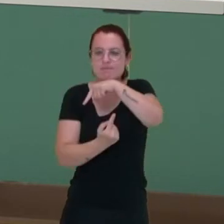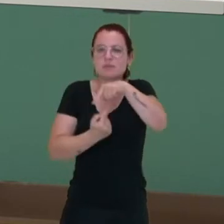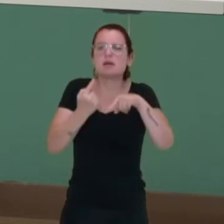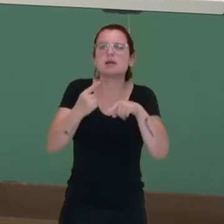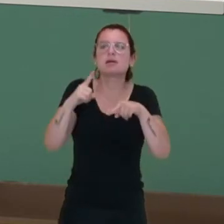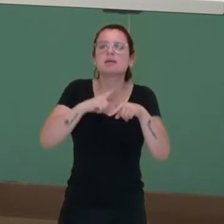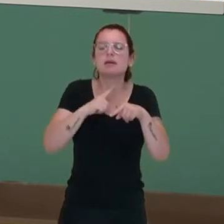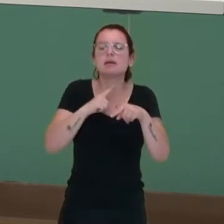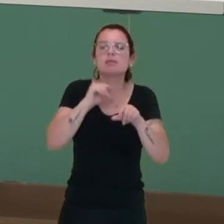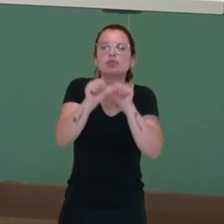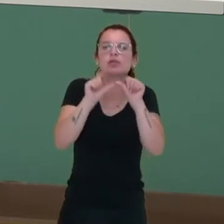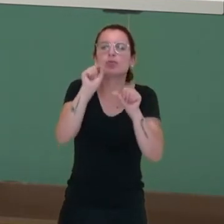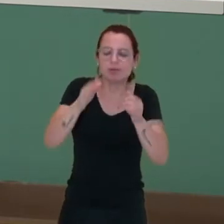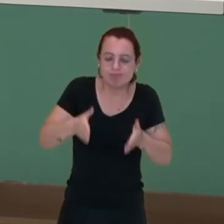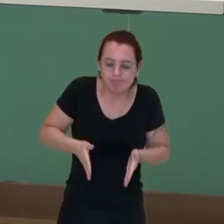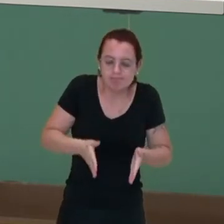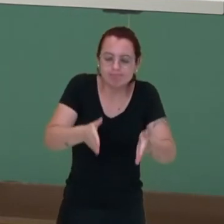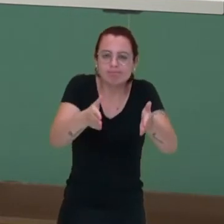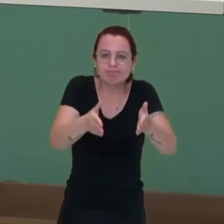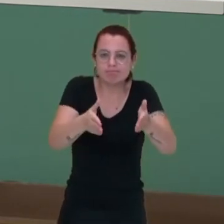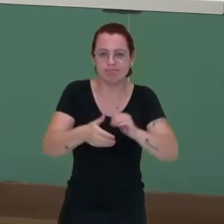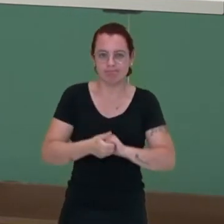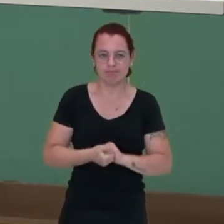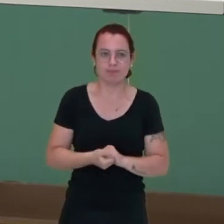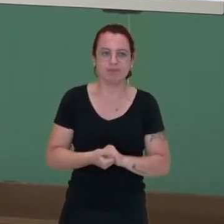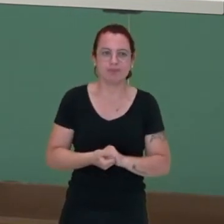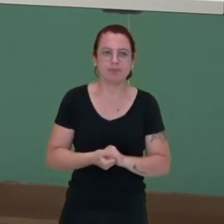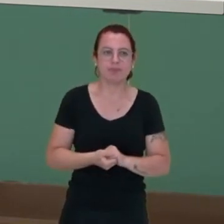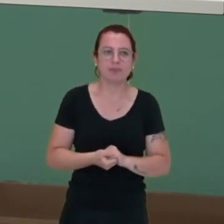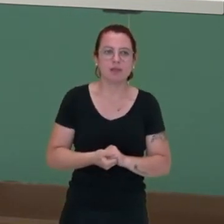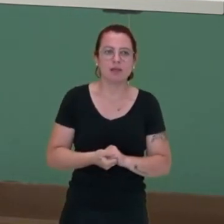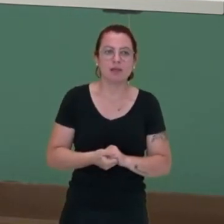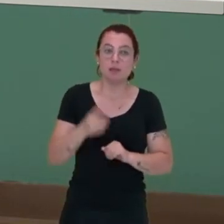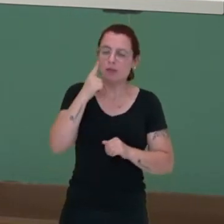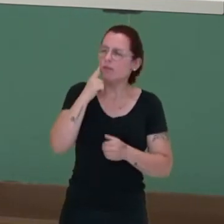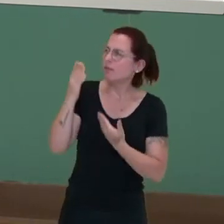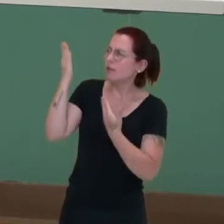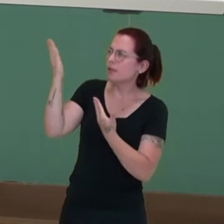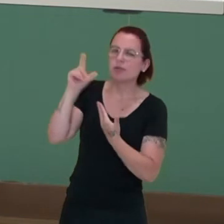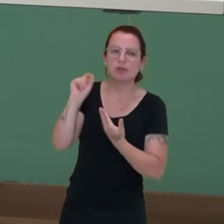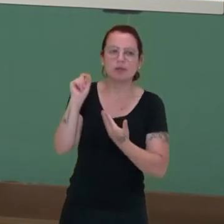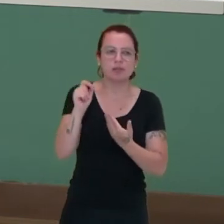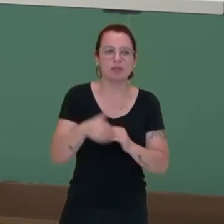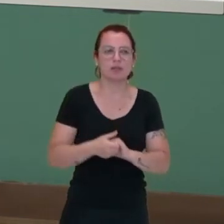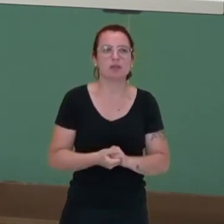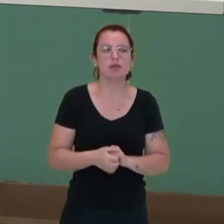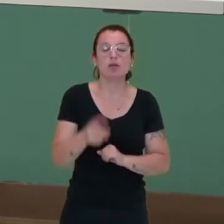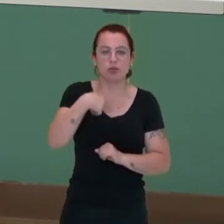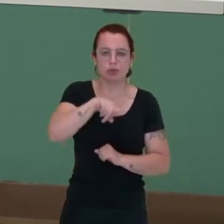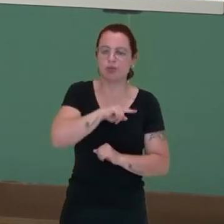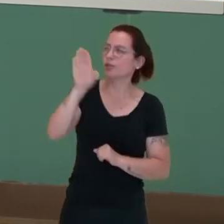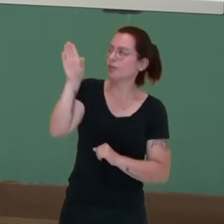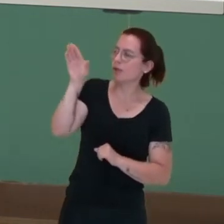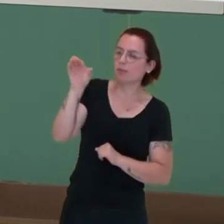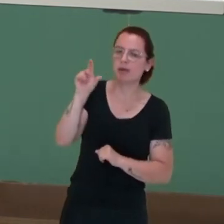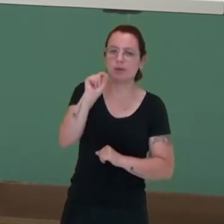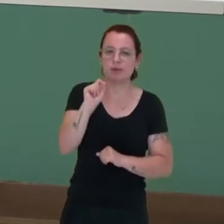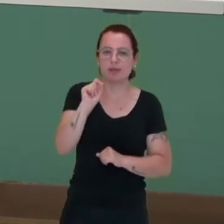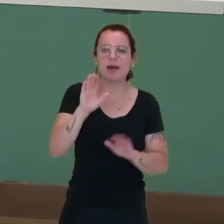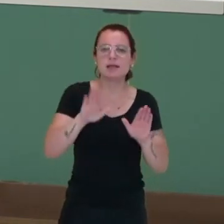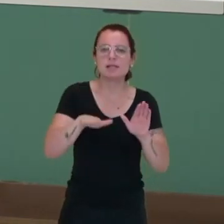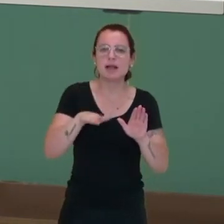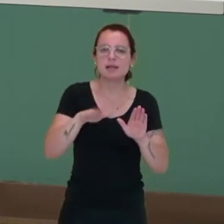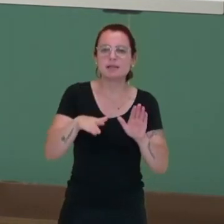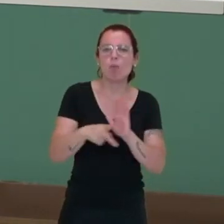direção e sentido do vetor velocidade, ok? Então, nós temos aqui a chamada aceleração centrípeta, que a aceleração